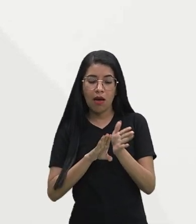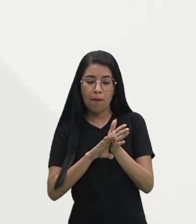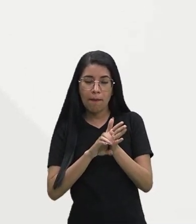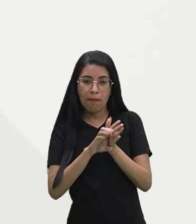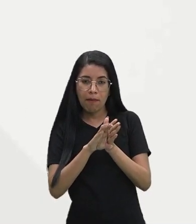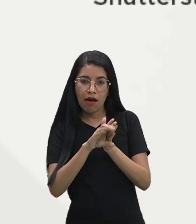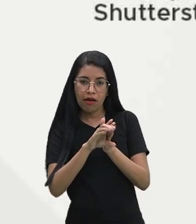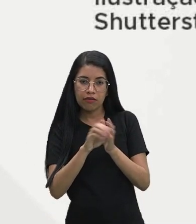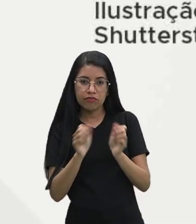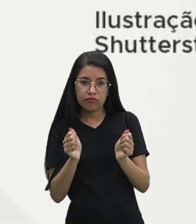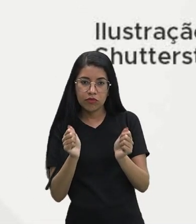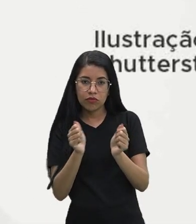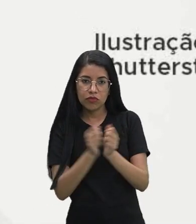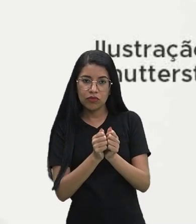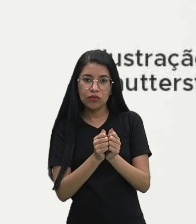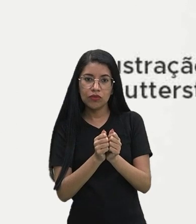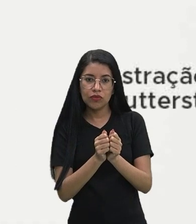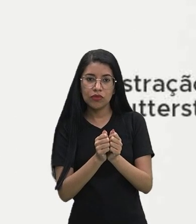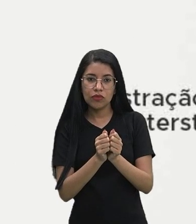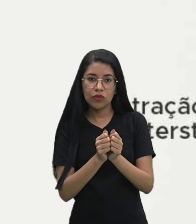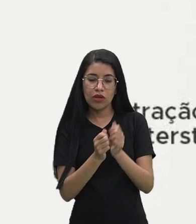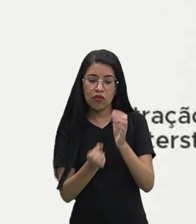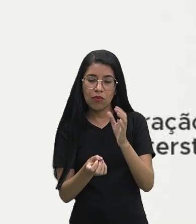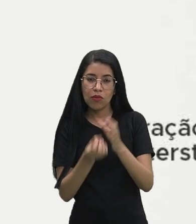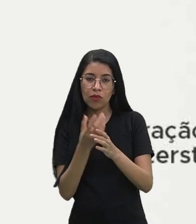bactérias que